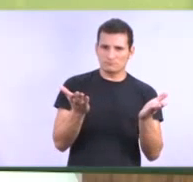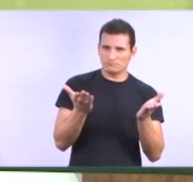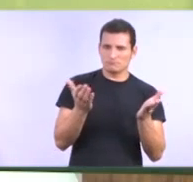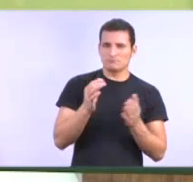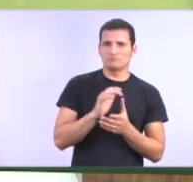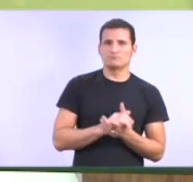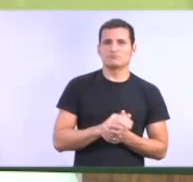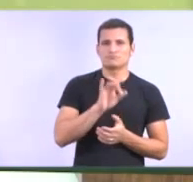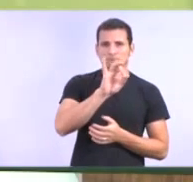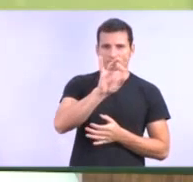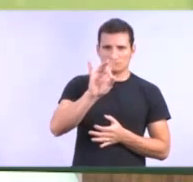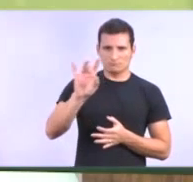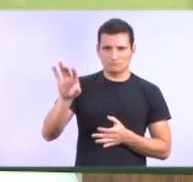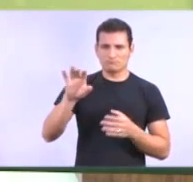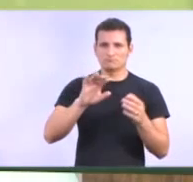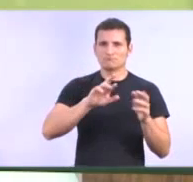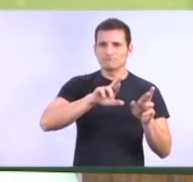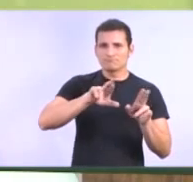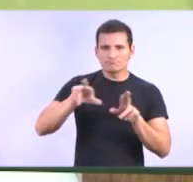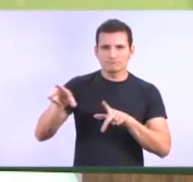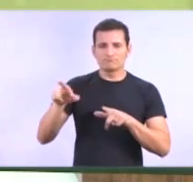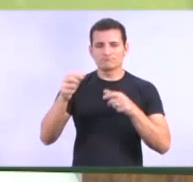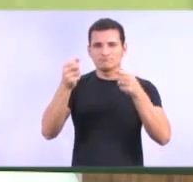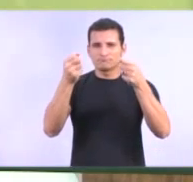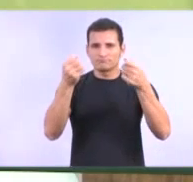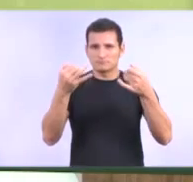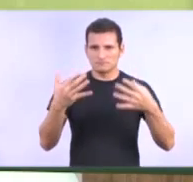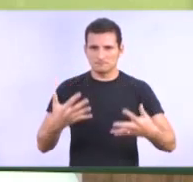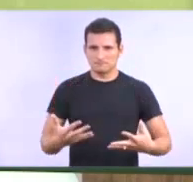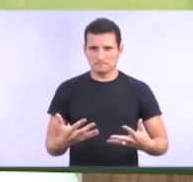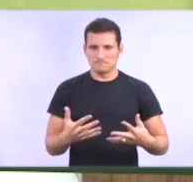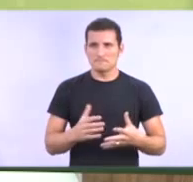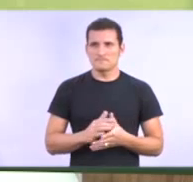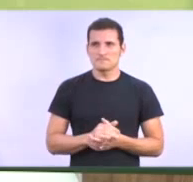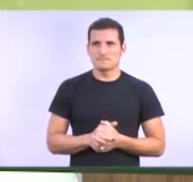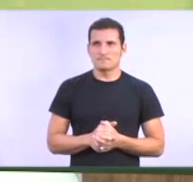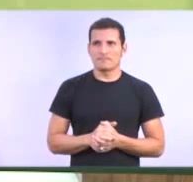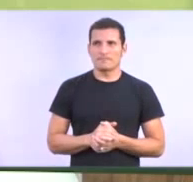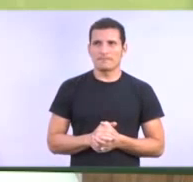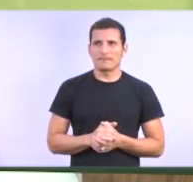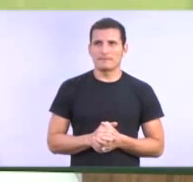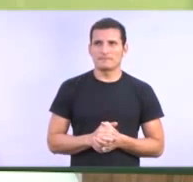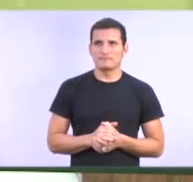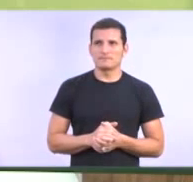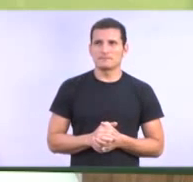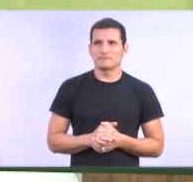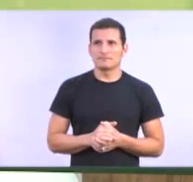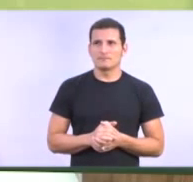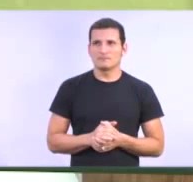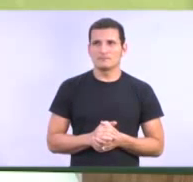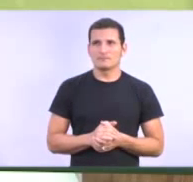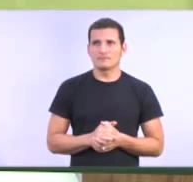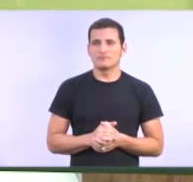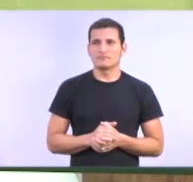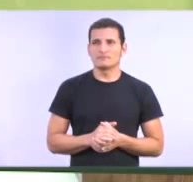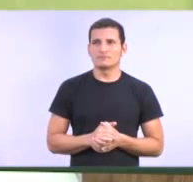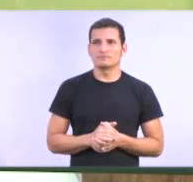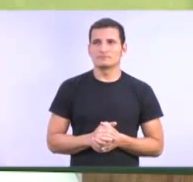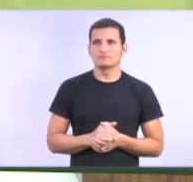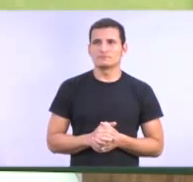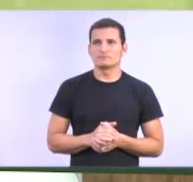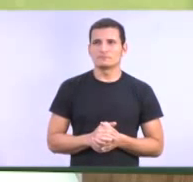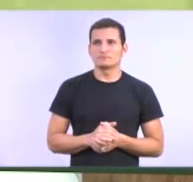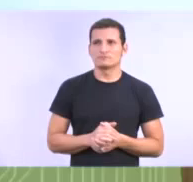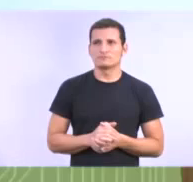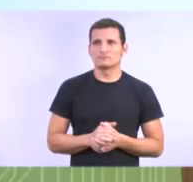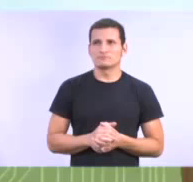né? Vamos fazer, então, vamos dizer, um enfoque mais específico em cada caso desse que nós conversamos.